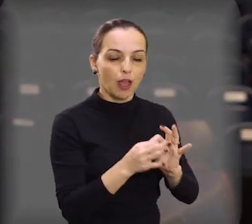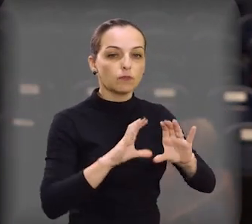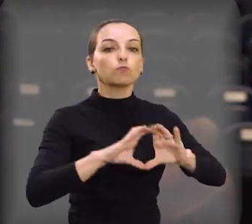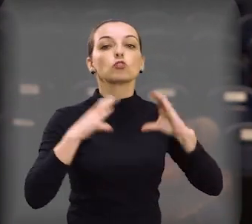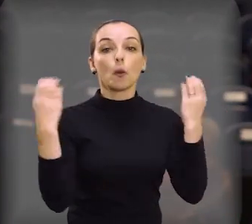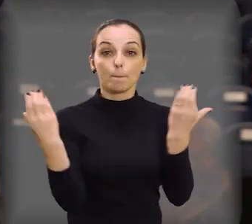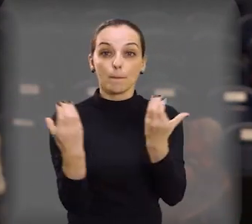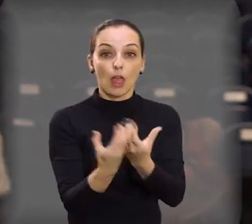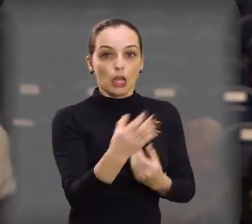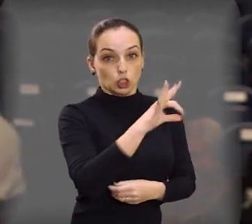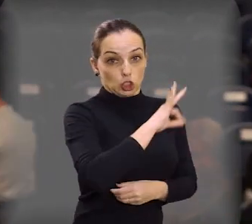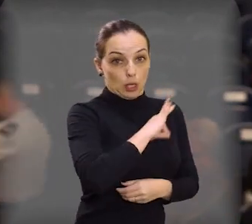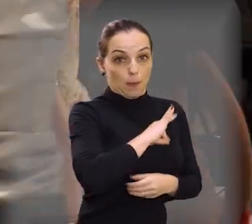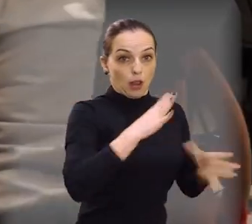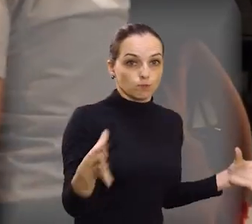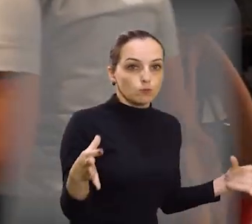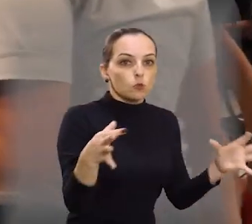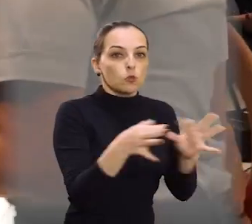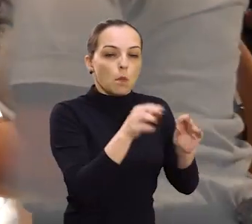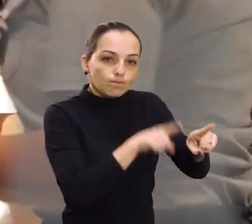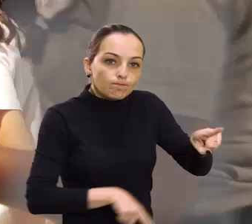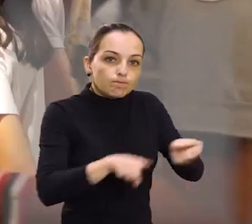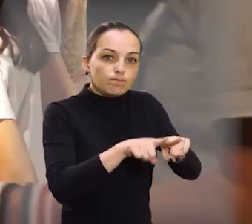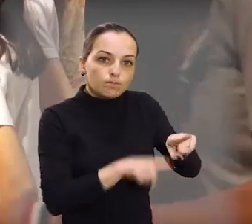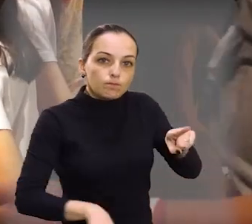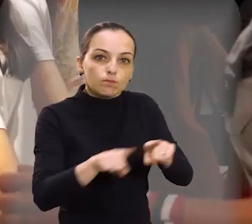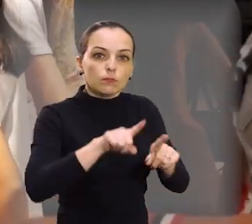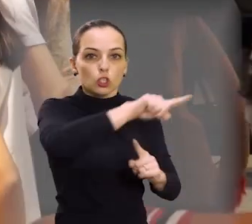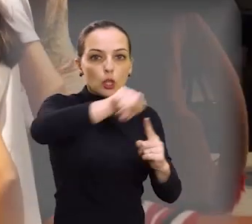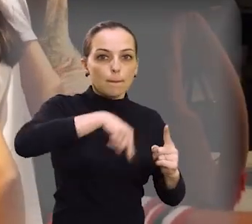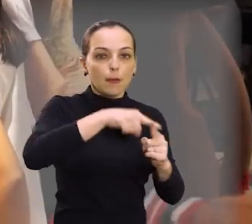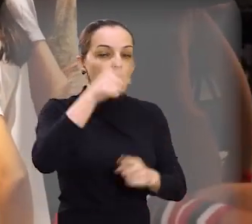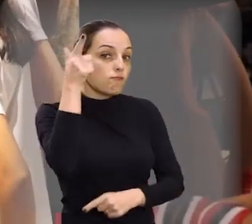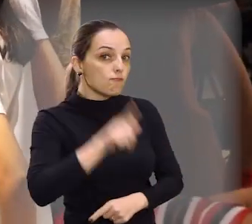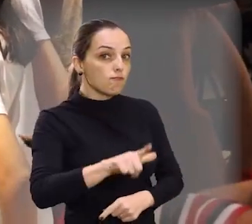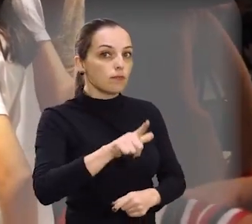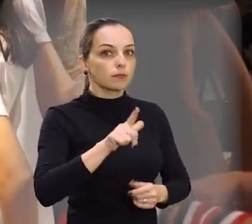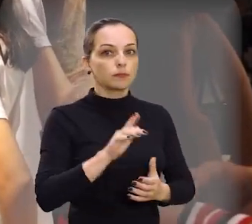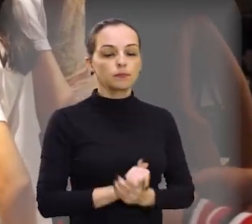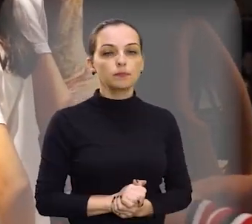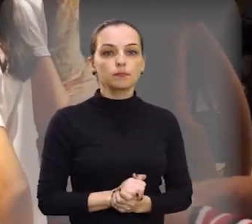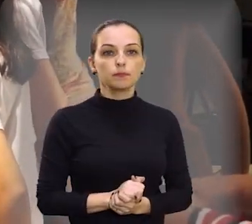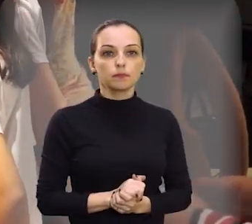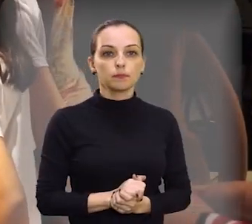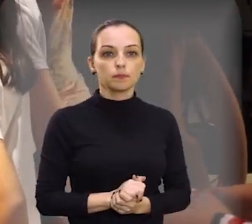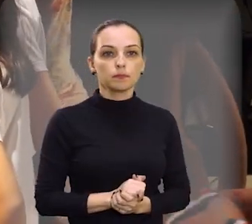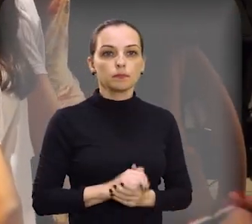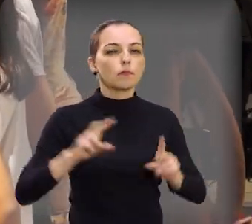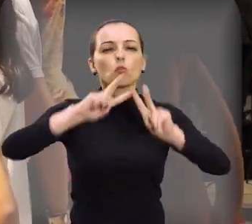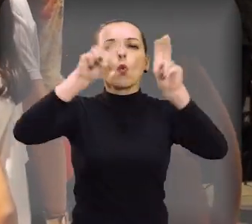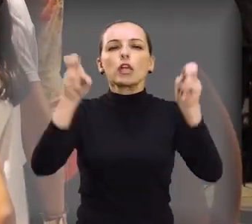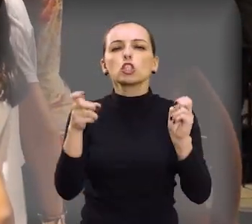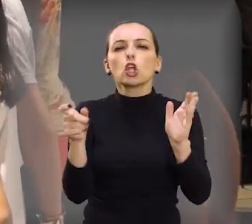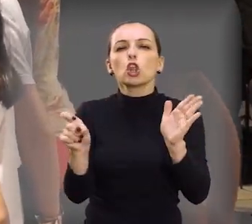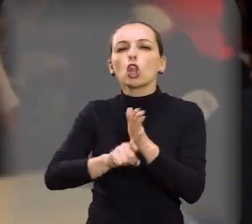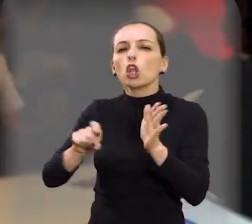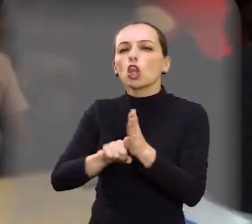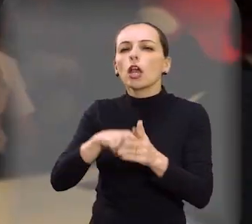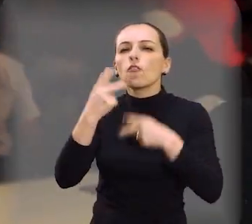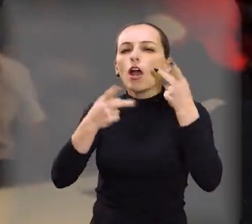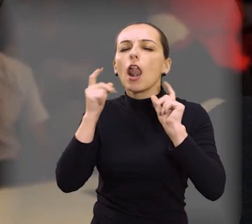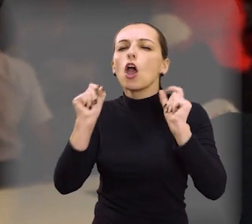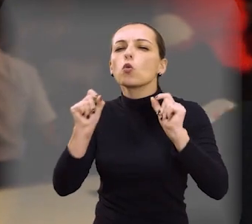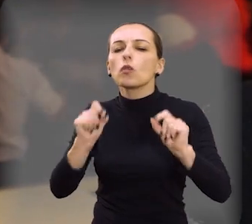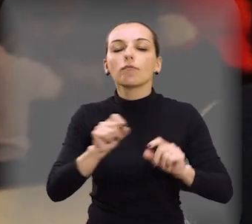resolver. É a união de todos. Então é um trabalho comunitário, todos dando as mãos, caminhando sempre para o mesmo objetivo. Para